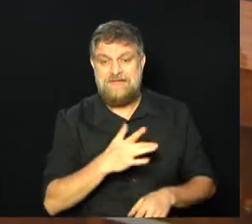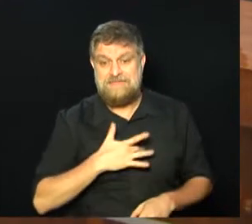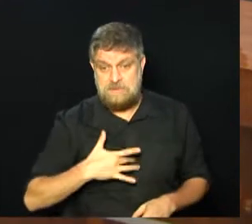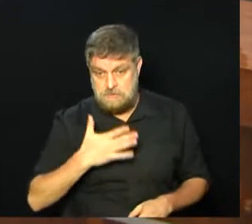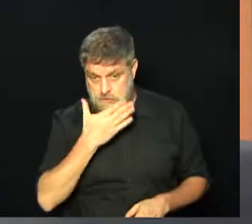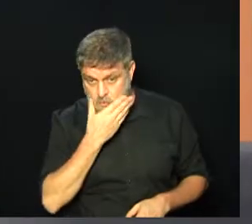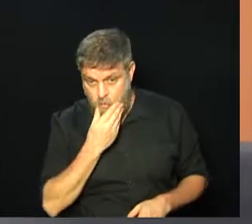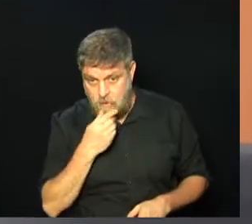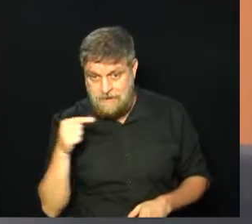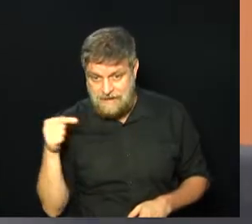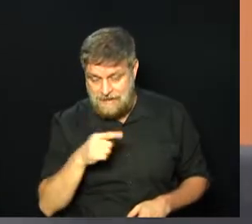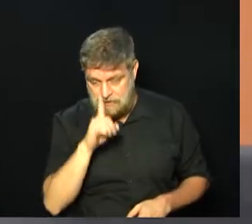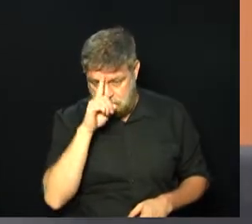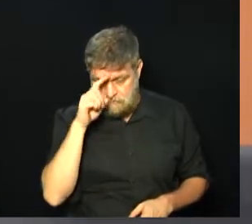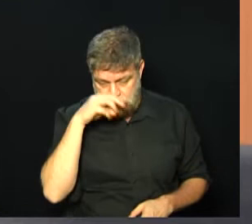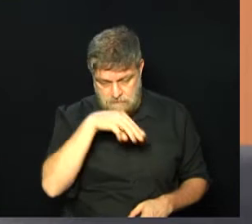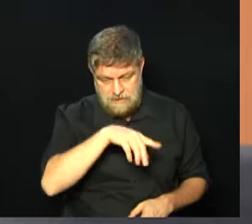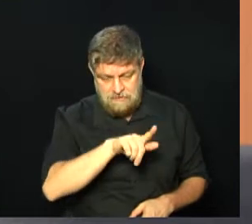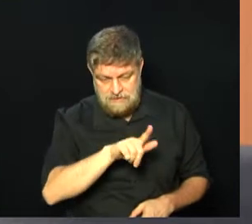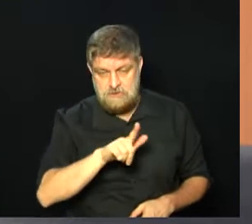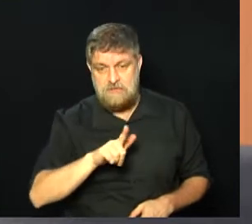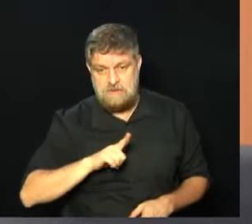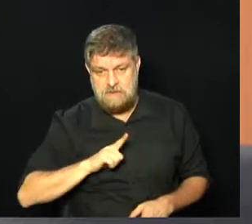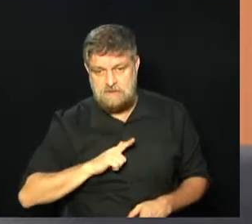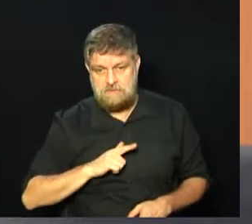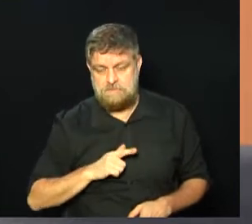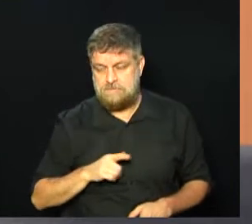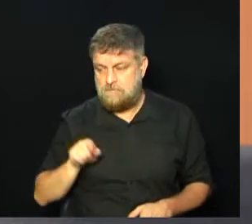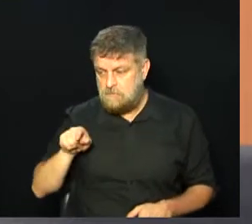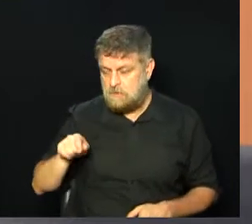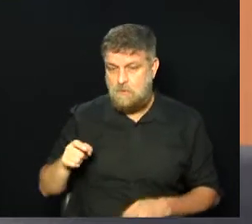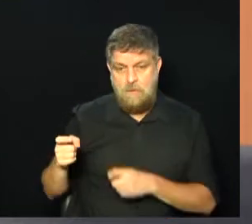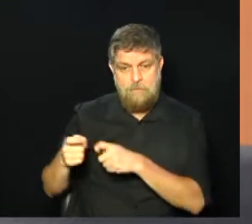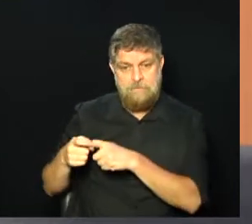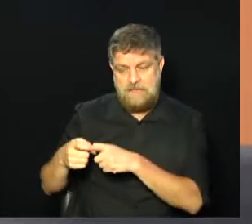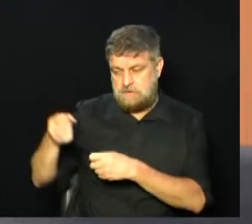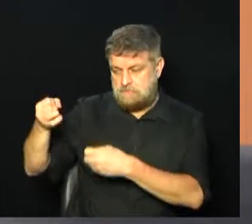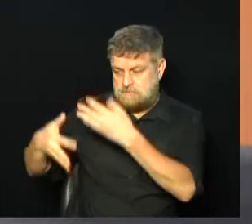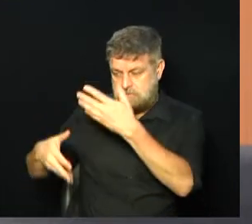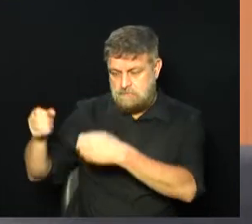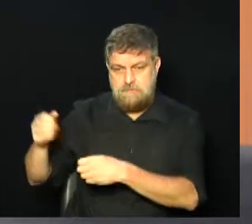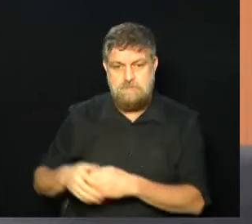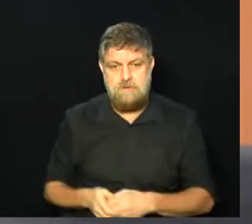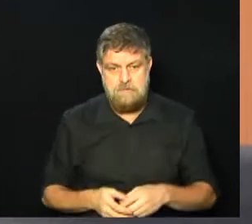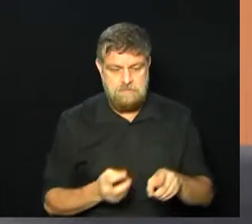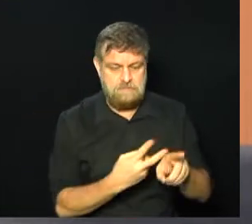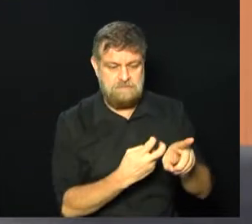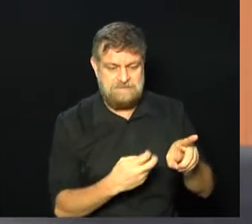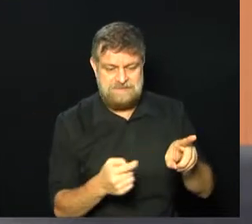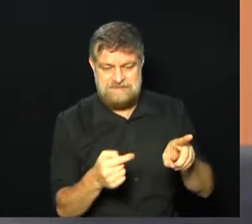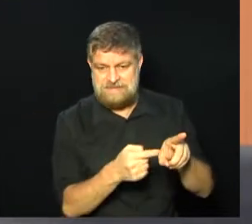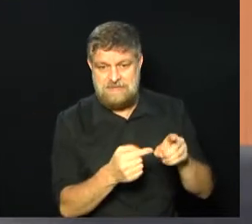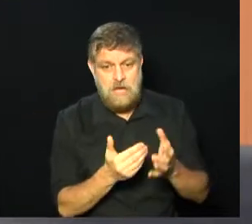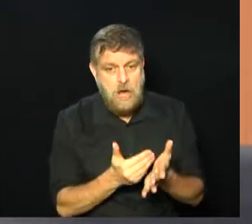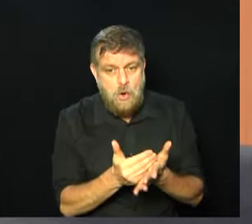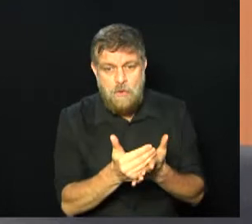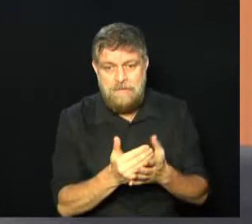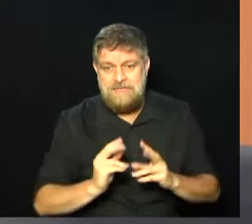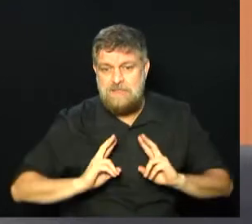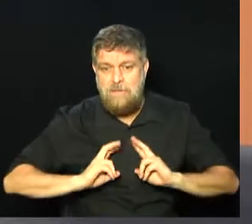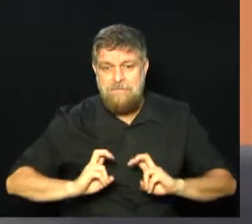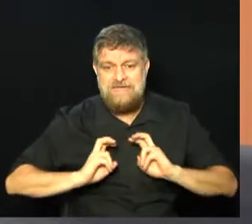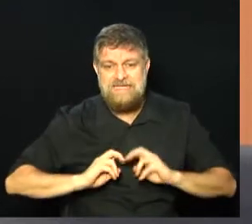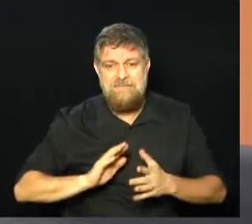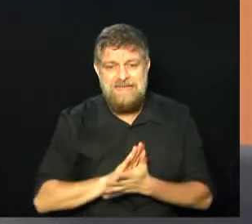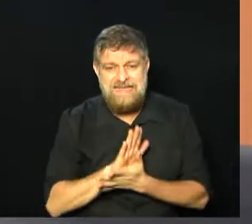Uma coisa que o doutor falou anteriormente é importante. O câncer de próstata não dá sintoma na fase inicial. Para ele dar sintoma,